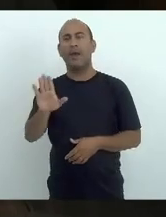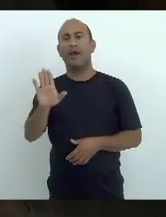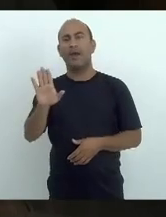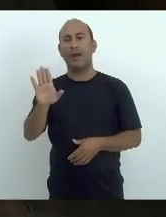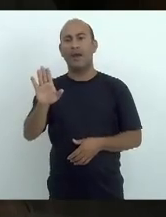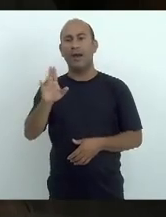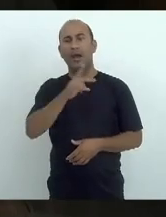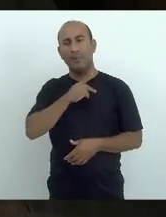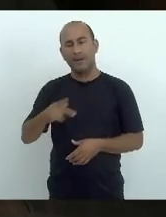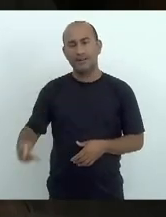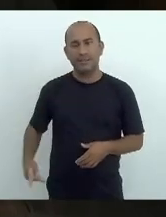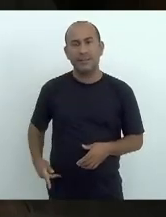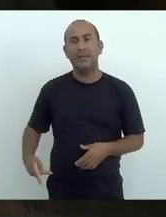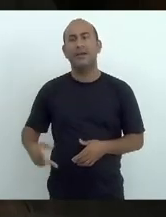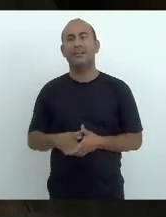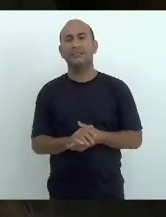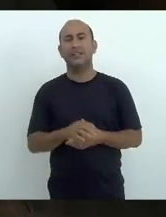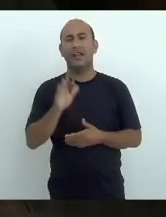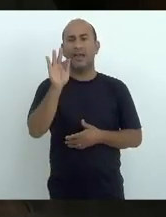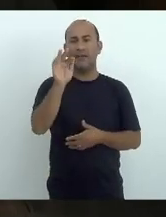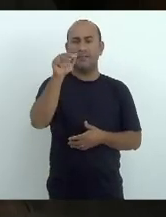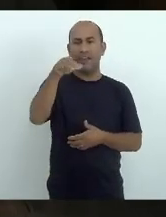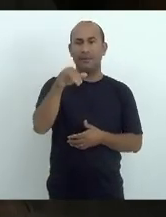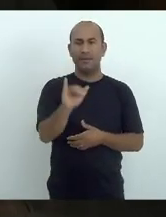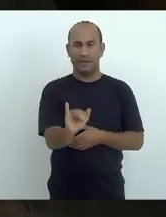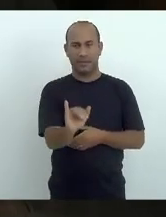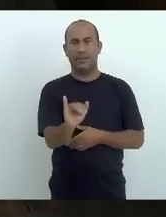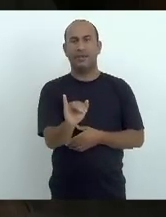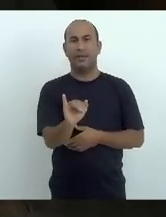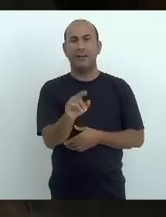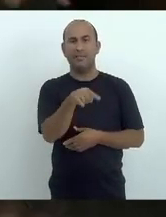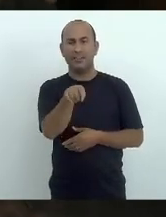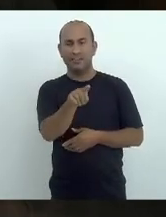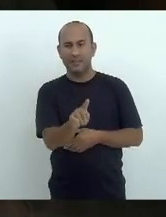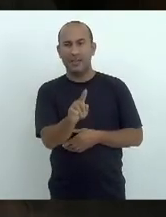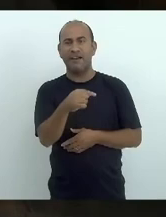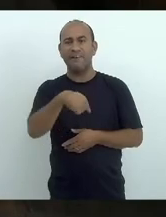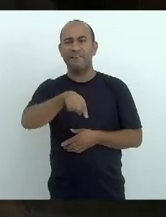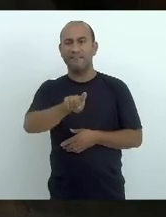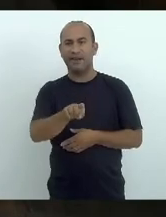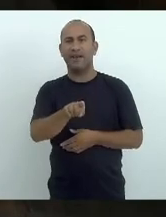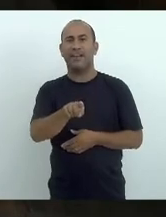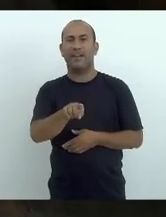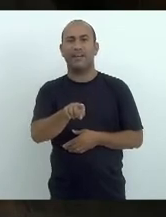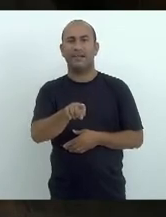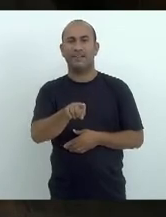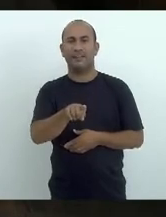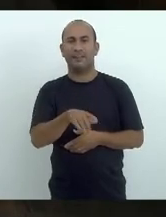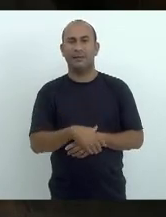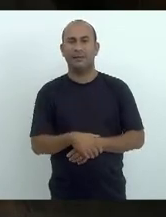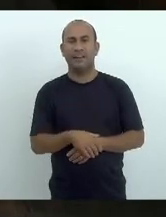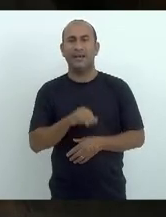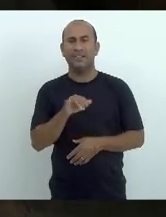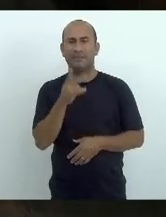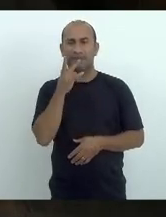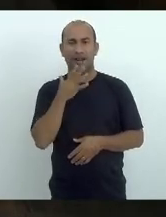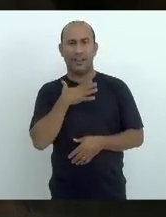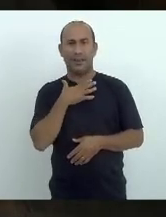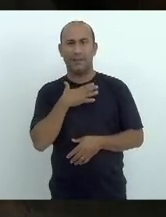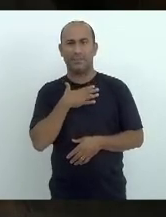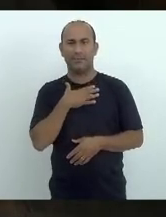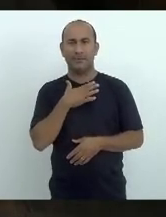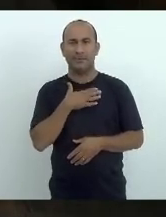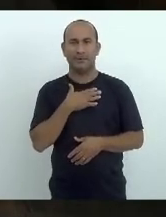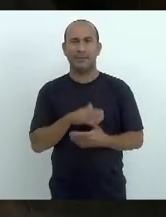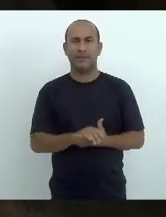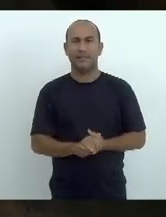Europeia ou é o presidente do FMI. O senhor se dirige ao meu gabinete. Quem se dirige a mim não é o senhor. Então, assim, onde